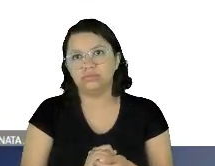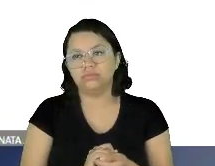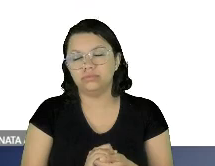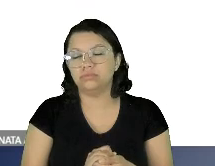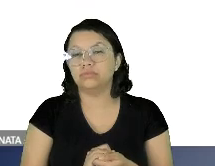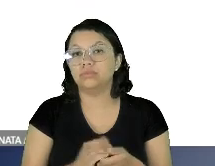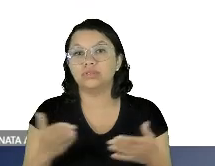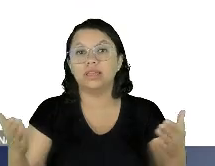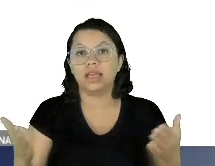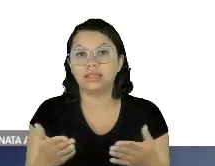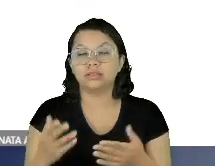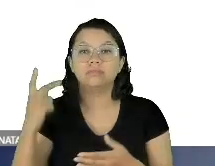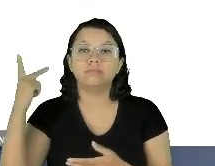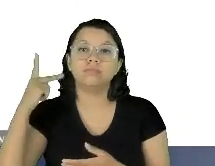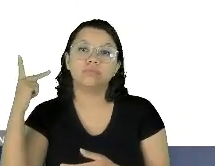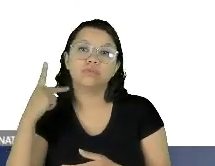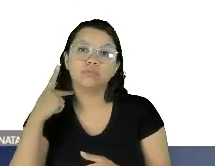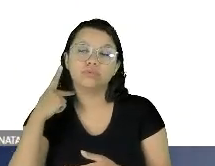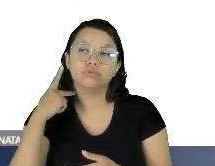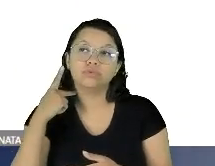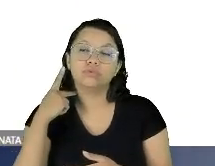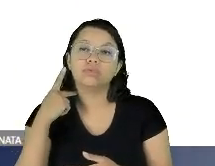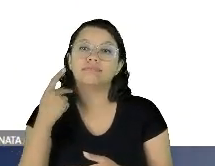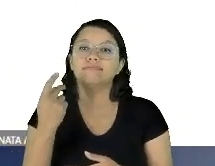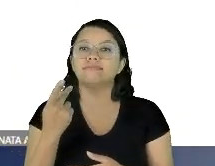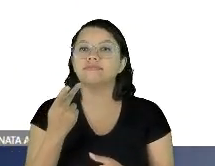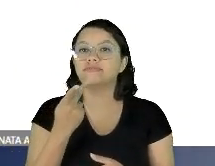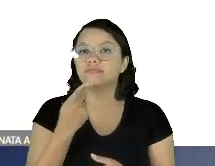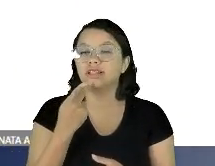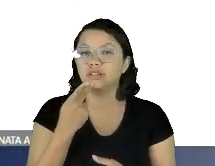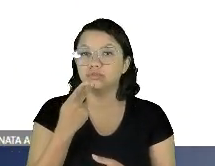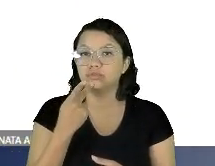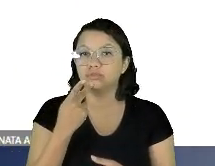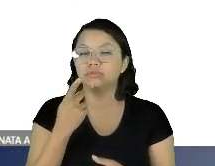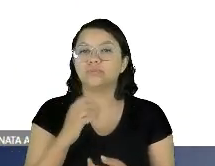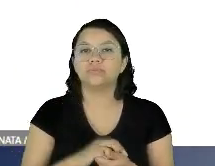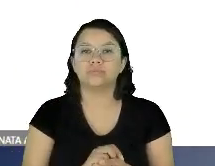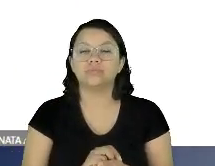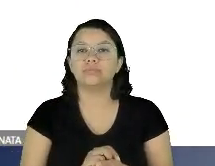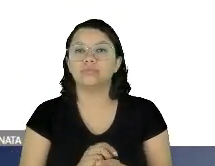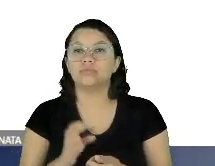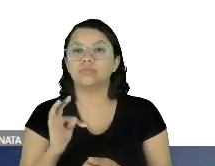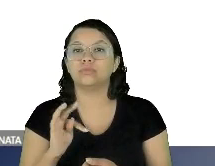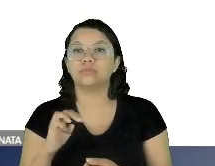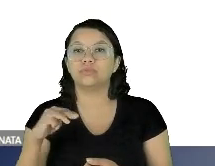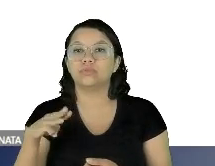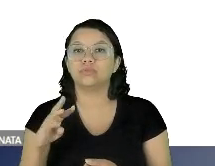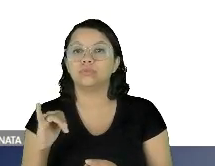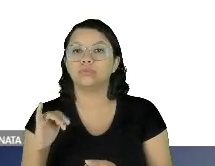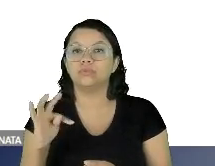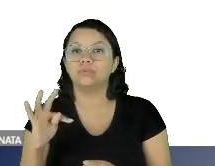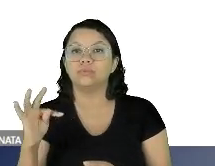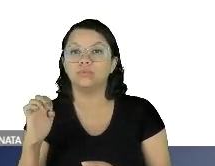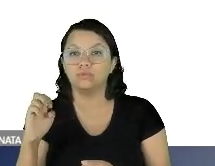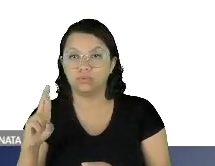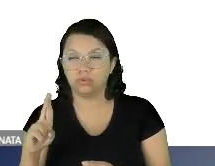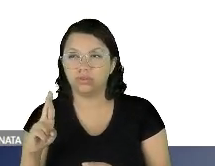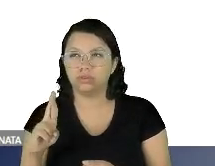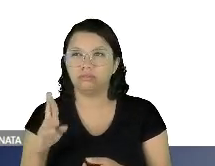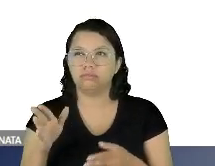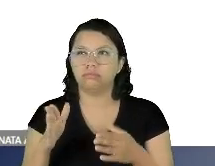Essa promotora, ela colocou um tweet há pouco tempo atrás, no